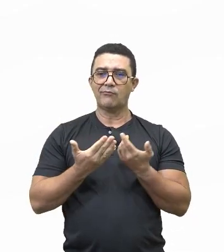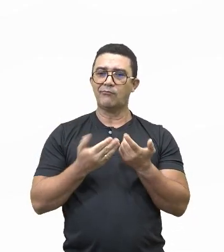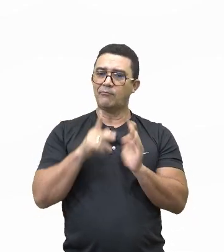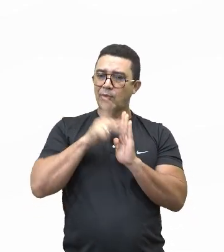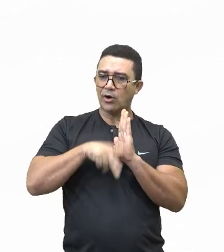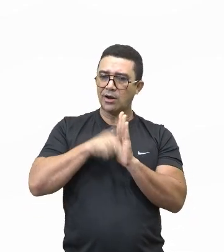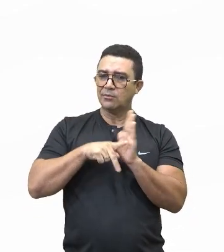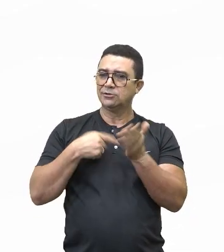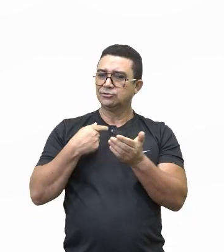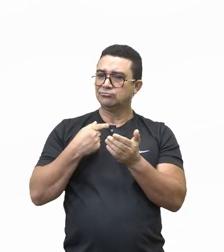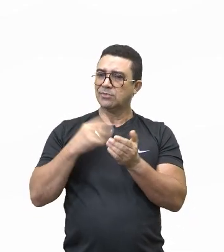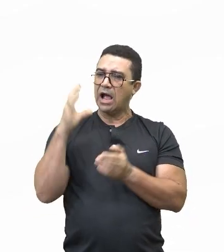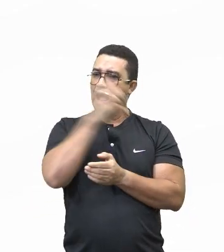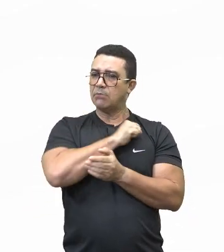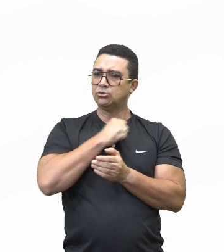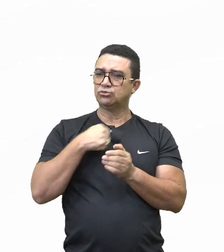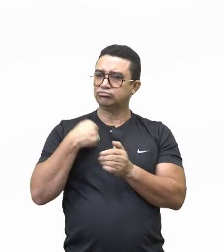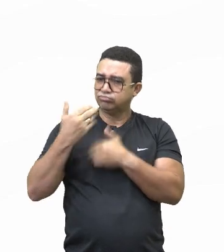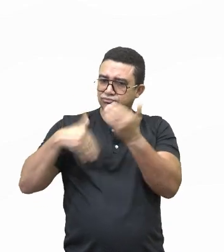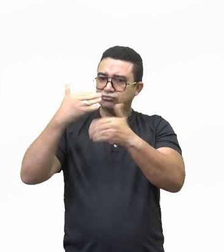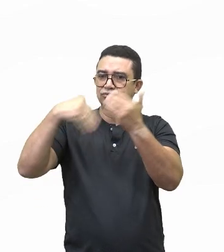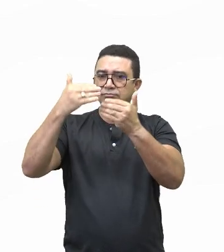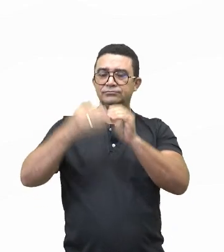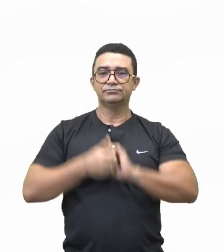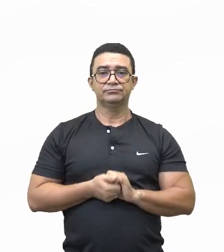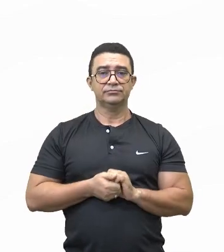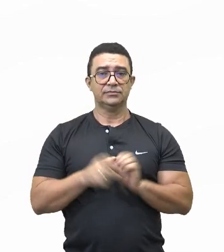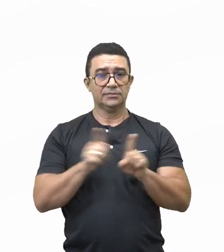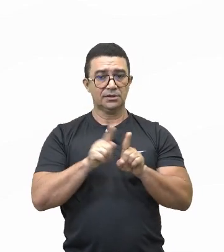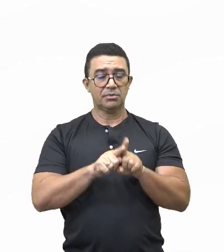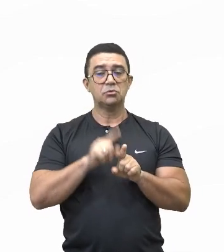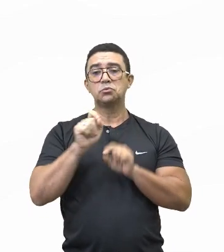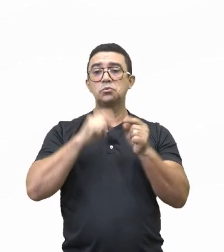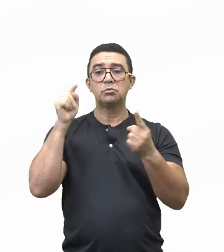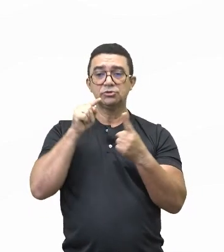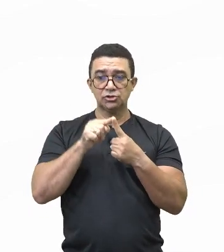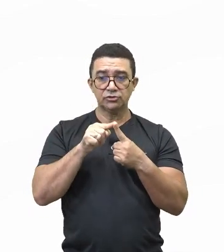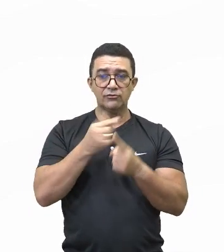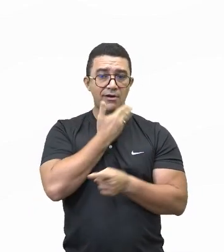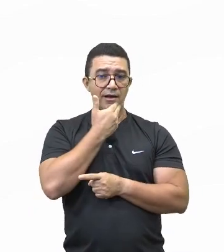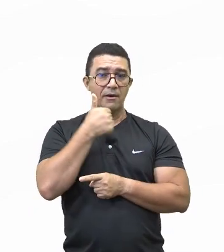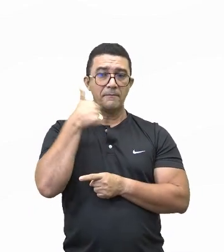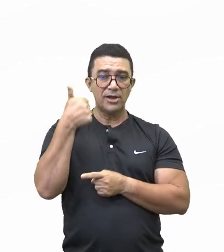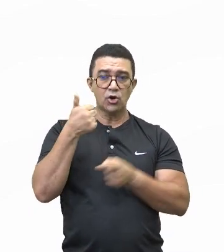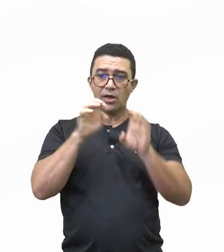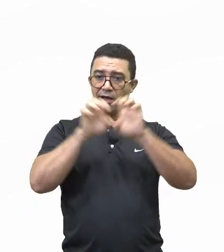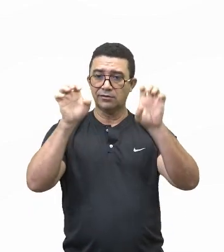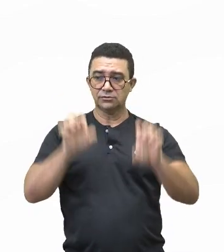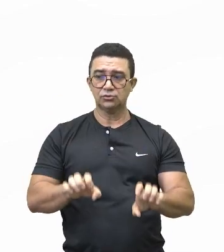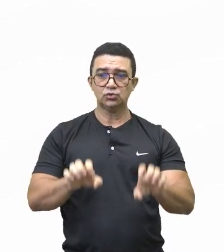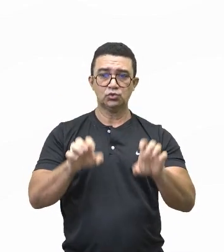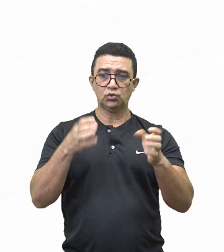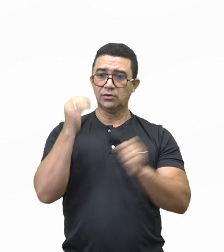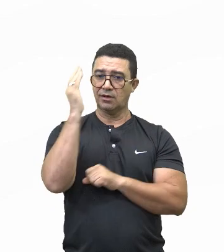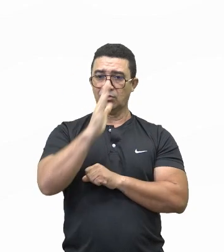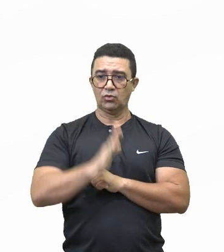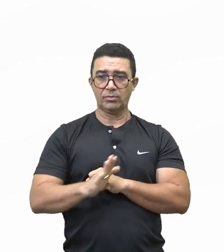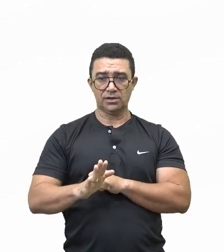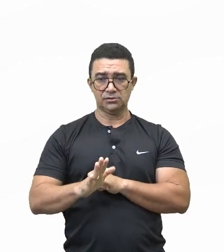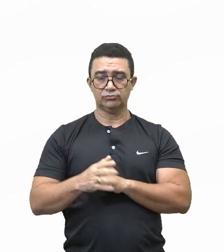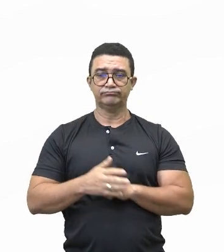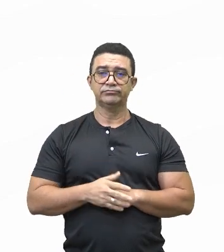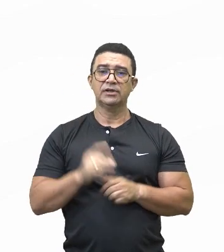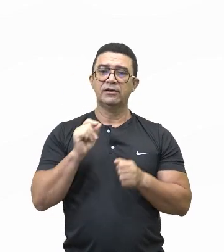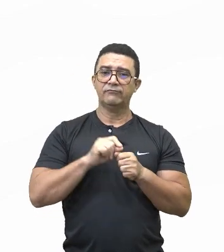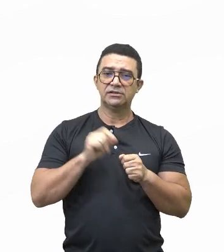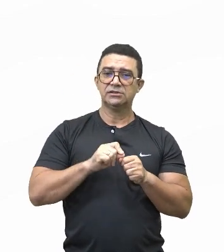né? Ele foi lançado nesse período, e a lógica, pessoal, é a mesma: melhorar a estrutura do Brasil, para fazer com que